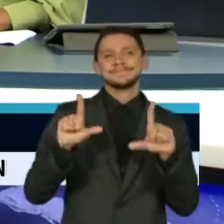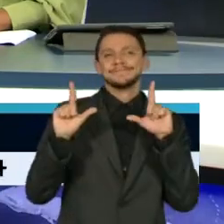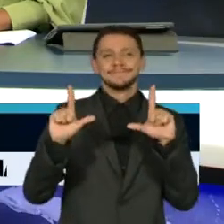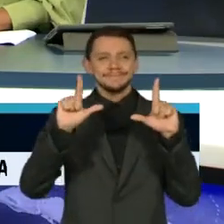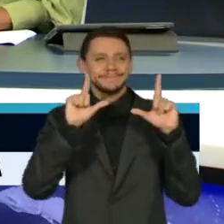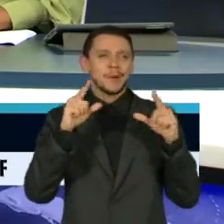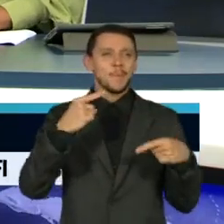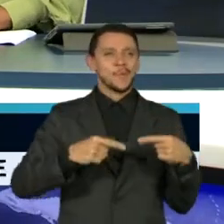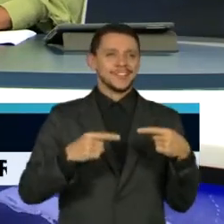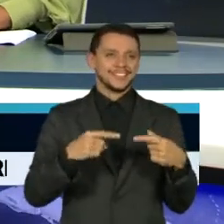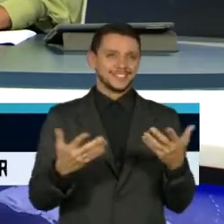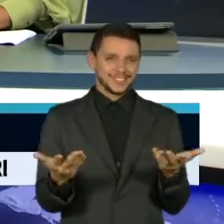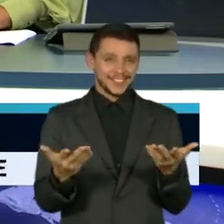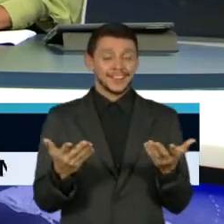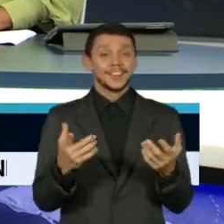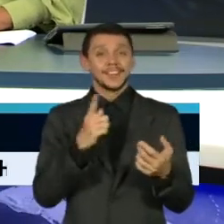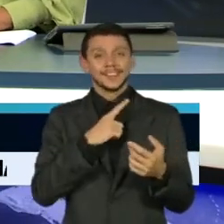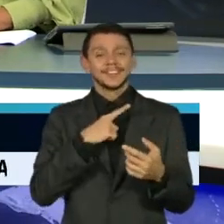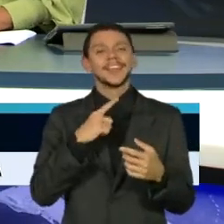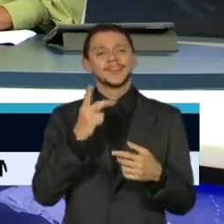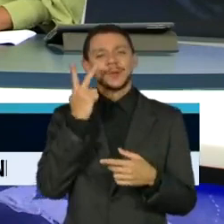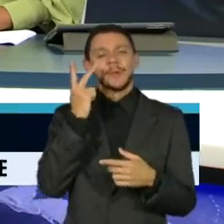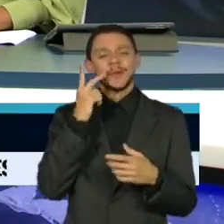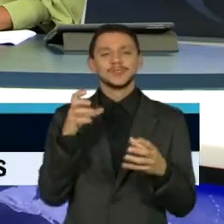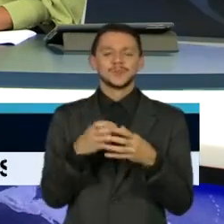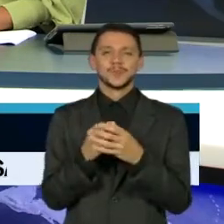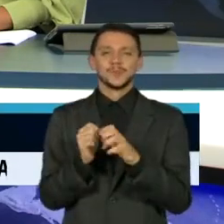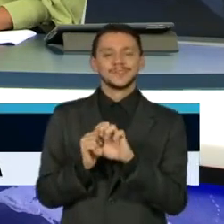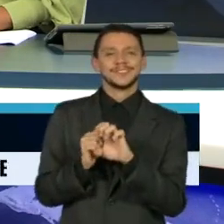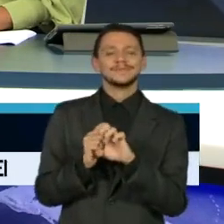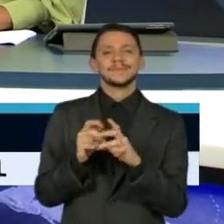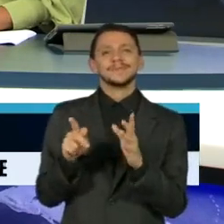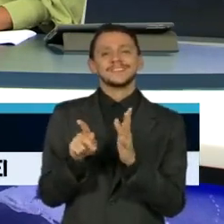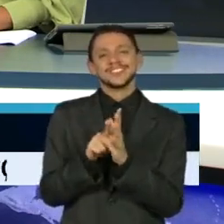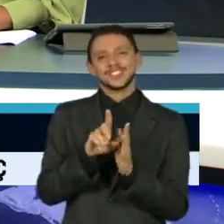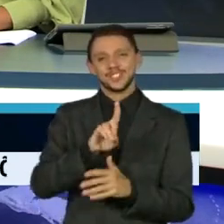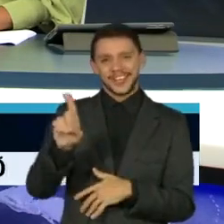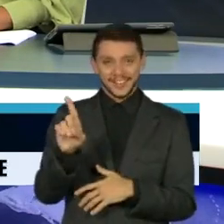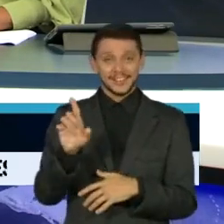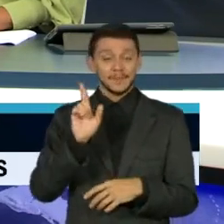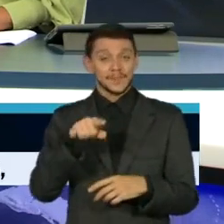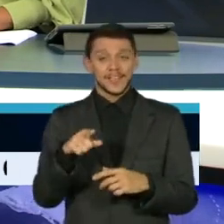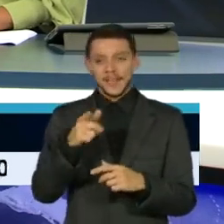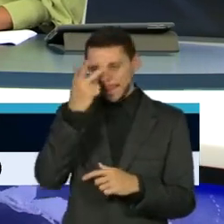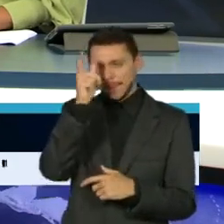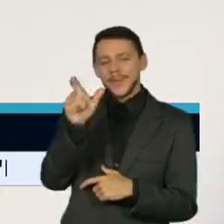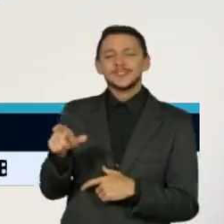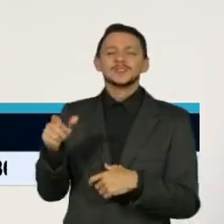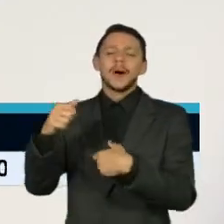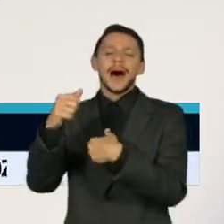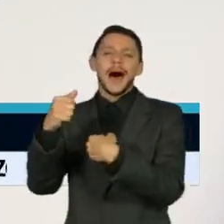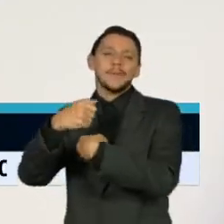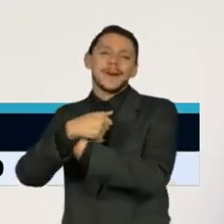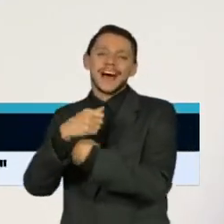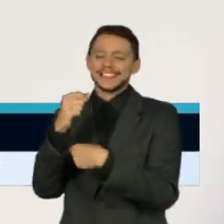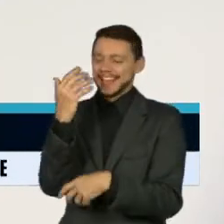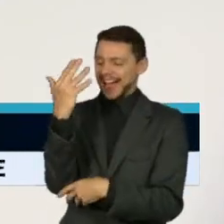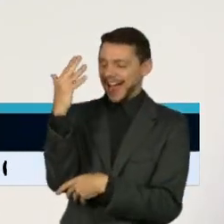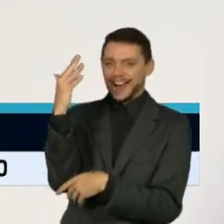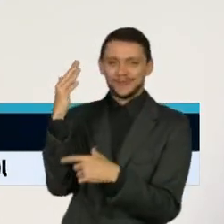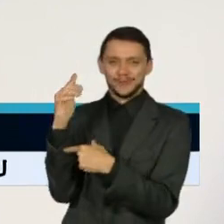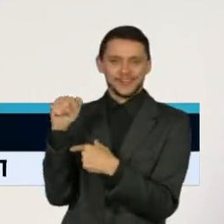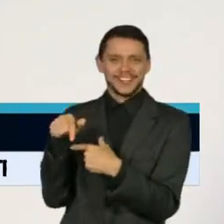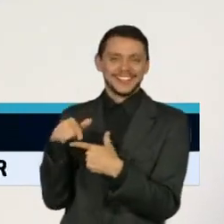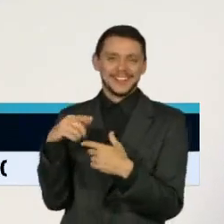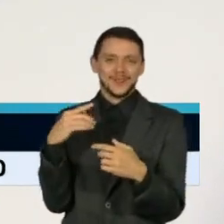que normalmente a gente extrema-direita que tem os antes vacinas que é o povo que Abraça a árvore já há muito tempo não tem a ver com isso então